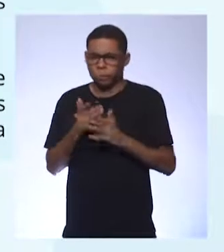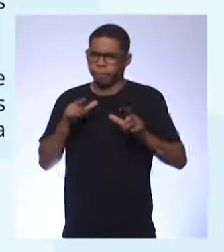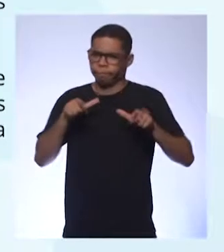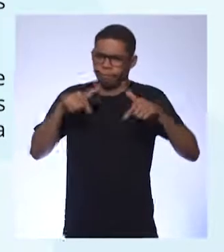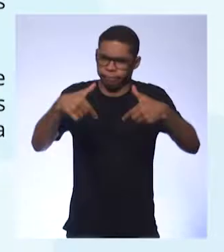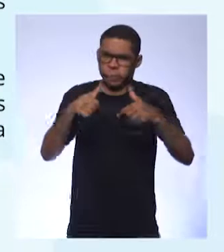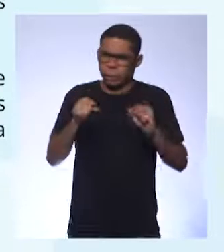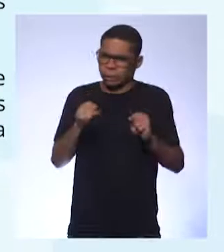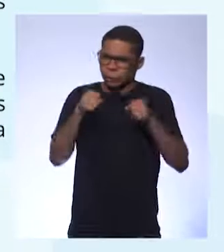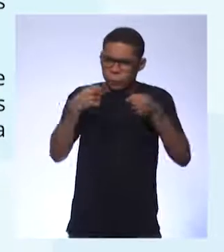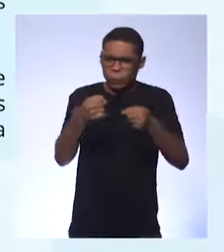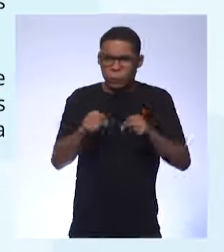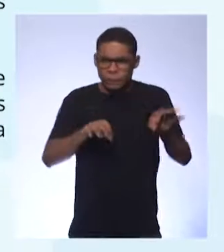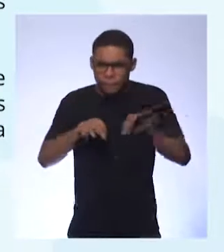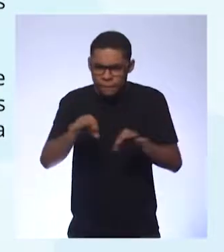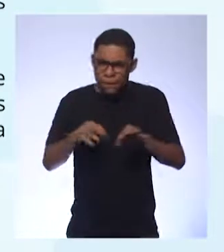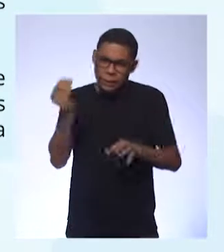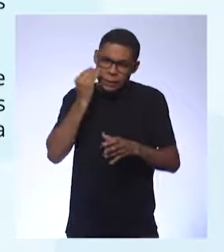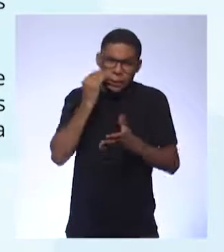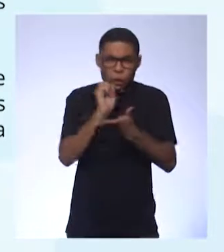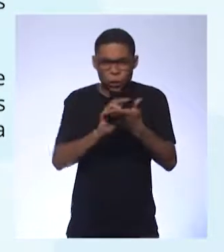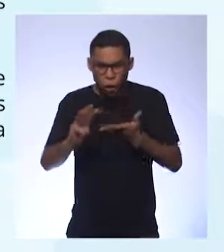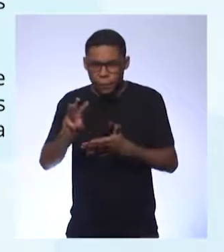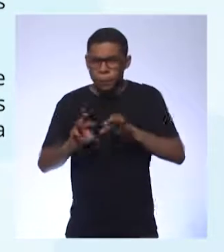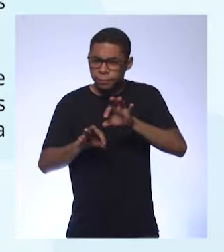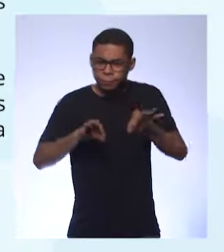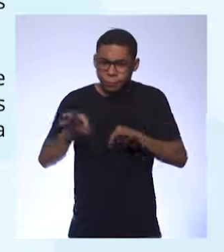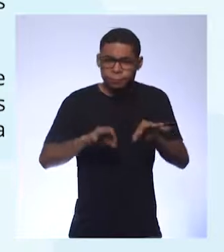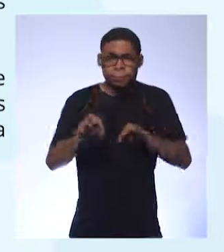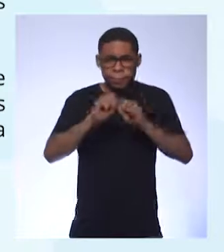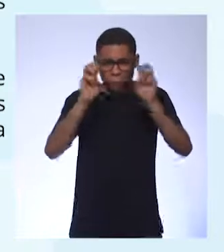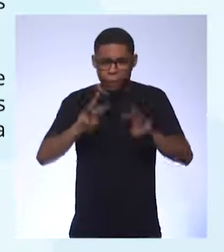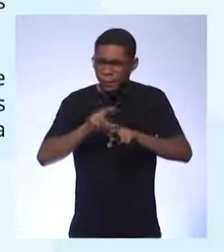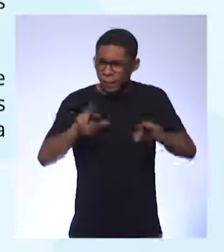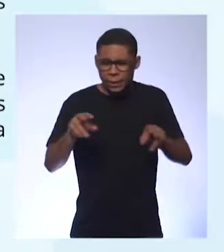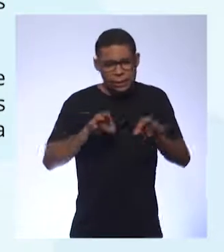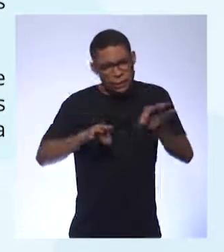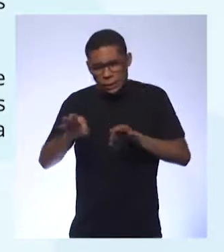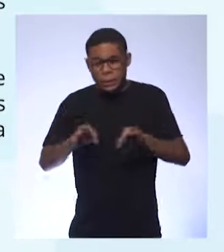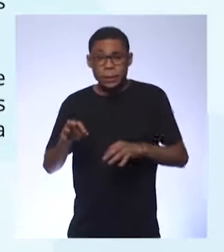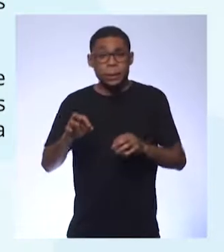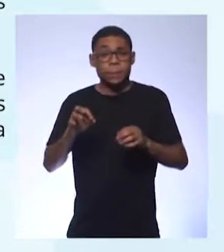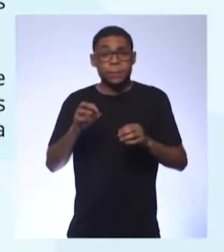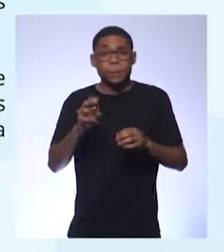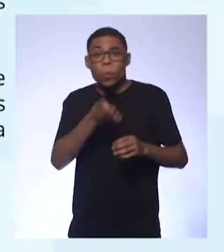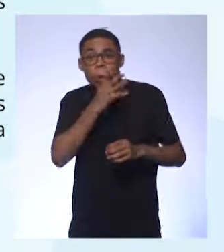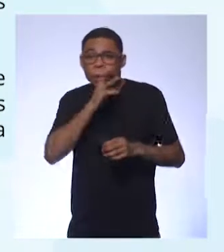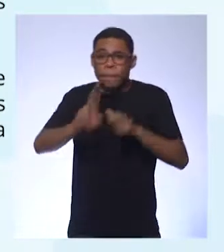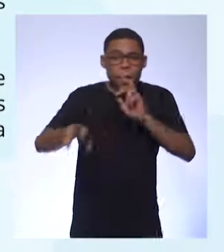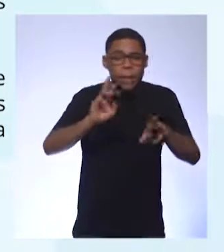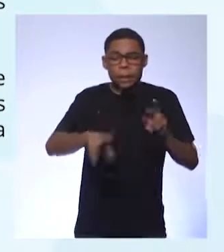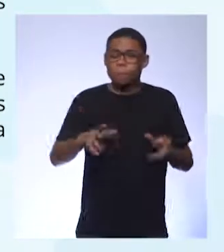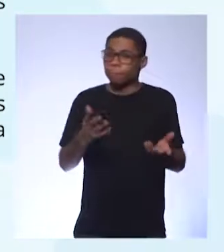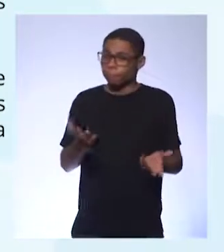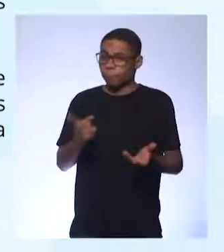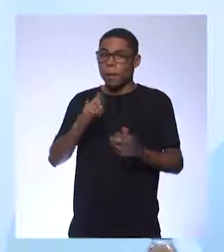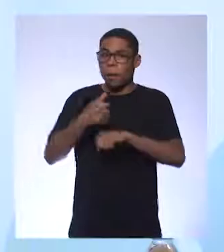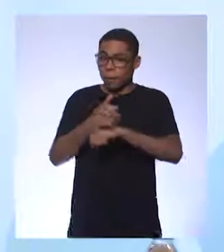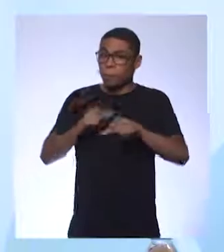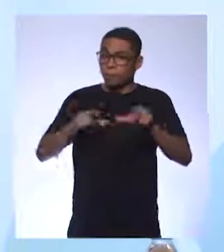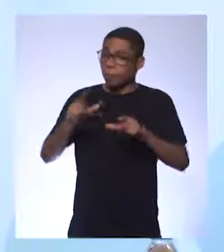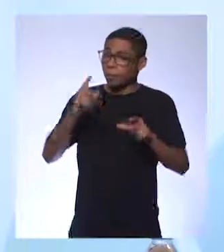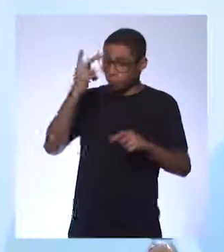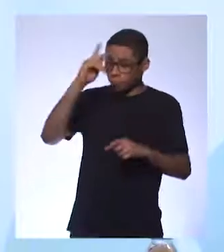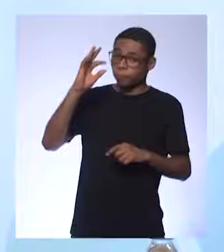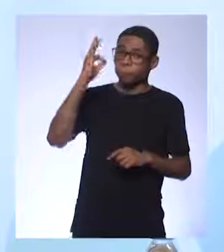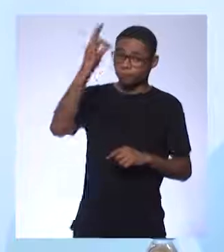dedicação, bastante prática com softwares desenvolvidos para isso, e é uma nova tendência de profissão para o futuro. Turma, fica de olho.